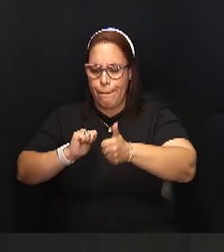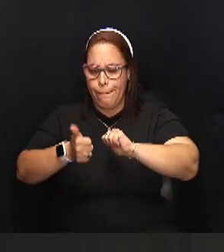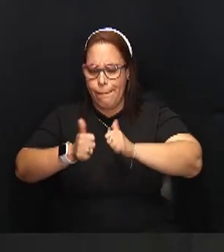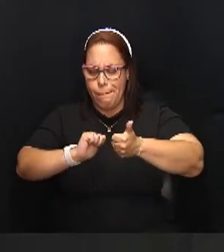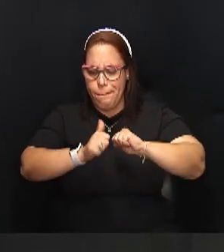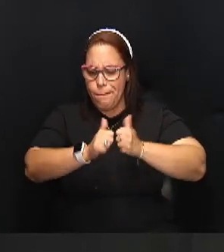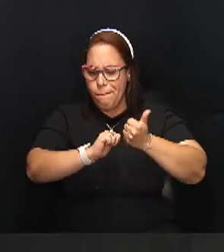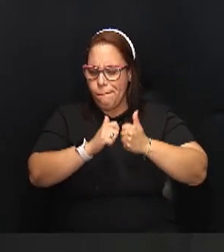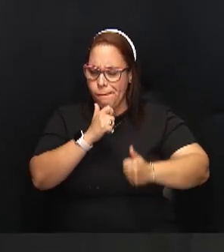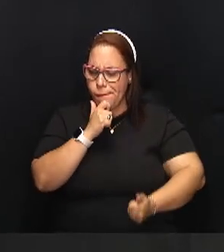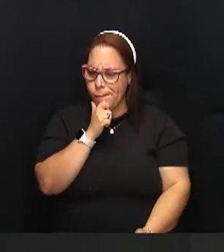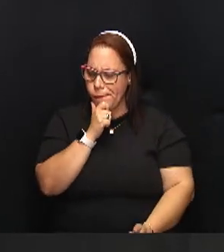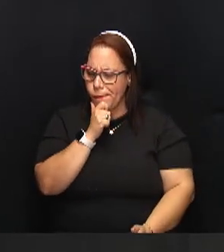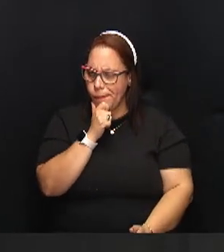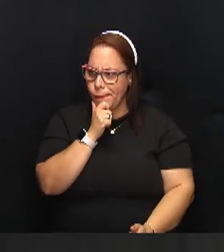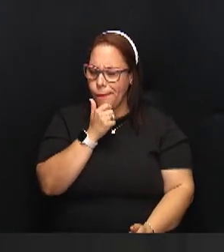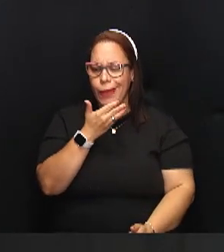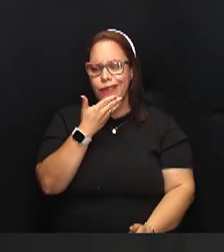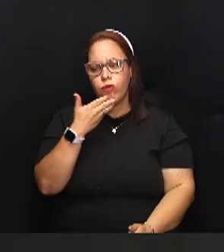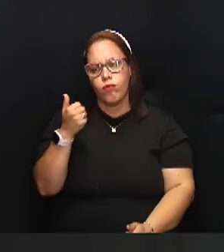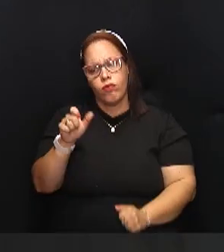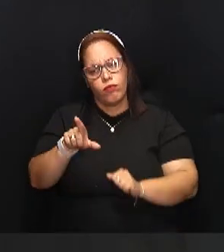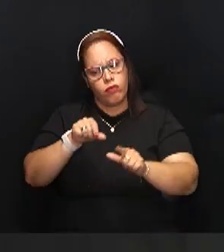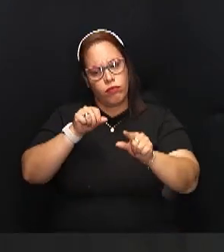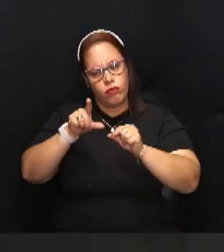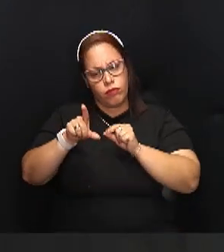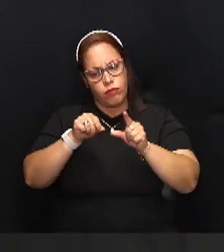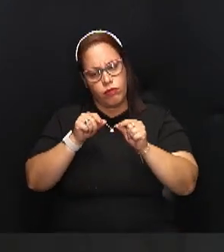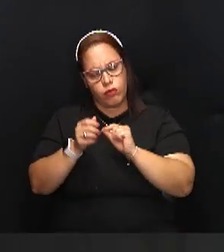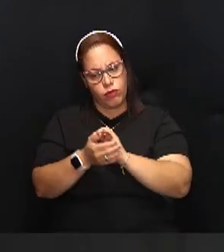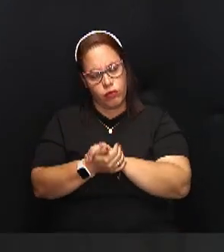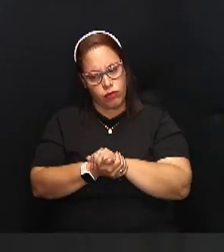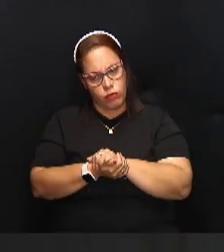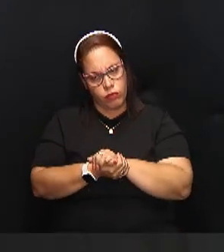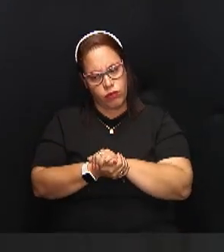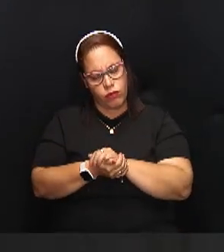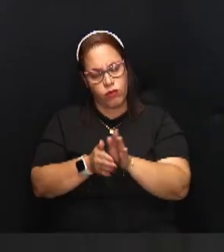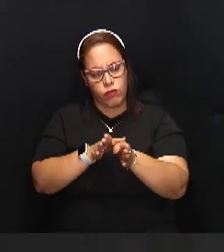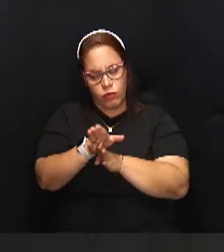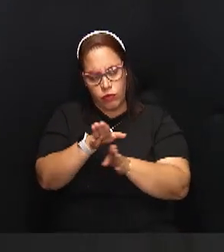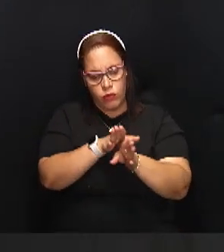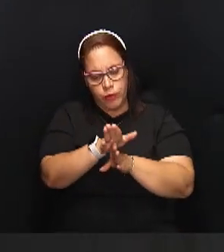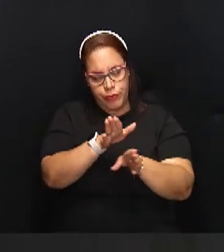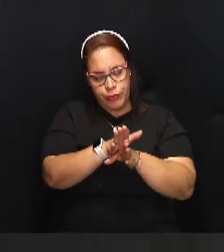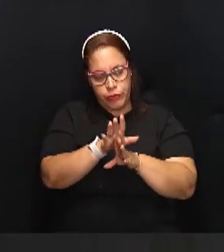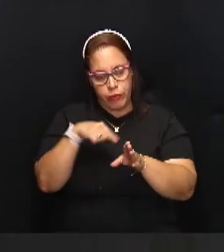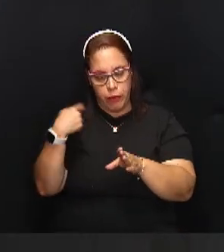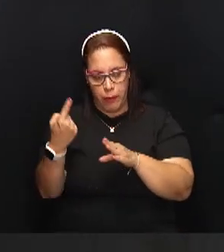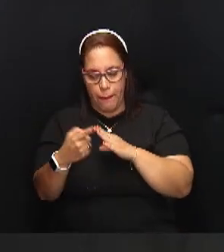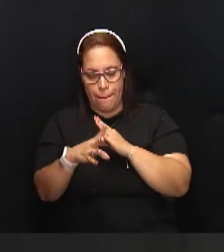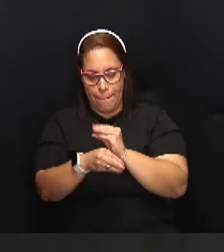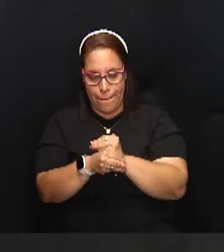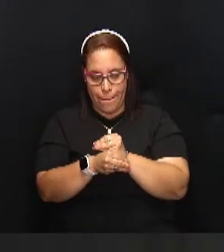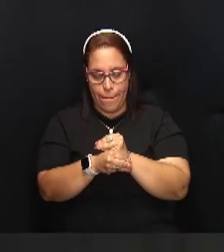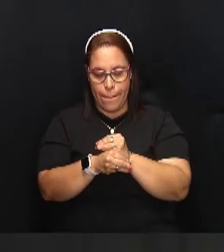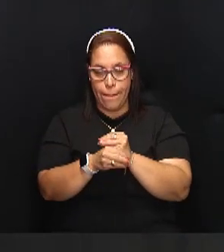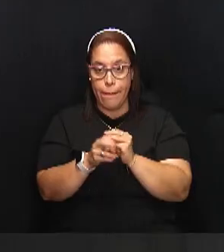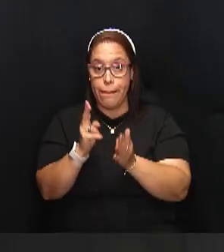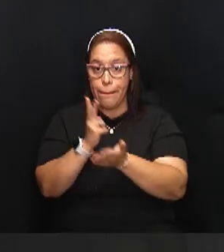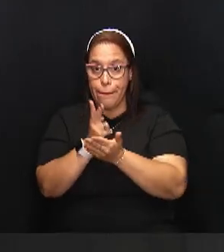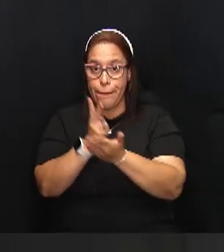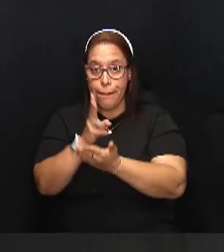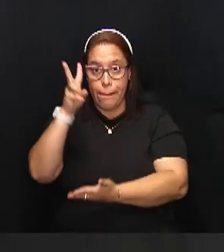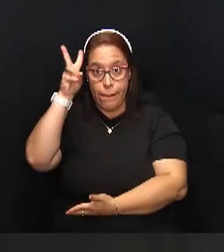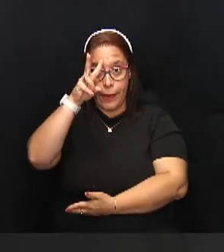quais seriam, né, as melhores alternativas para que nós pudéssemos destinar as nossas emendas impositivas. Sempre lembrando